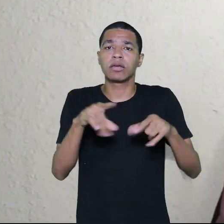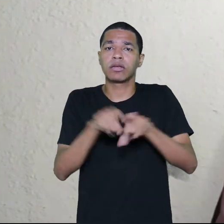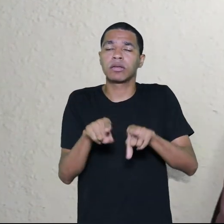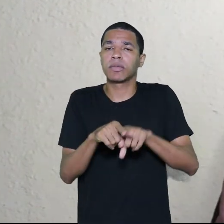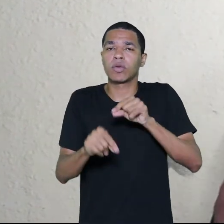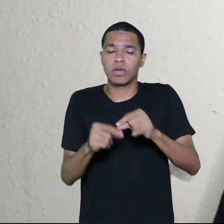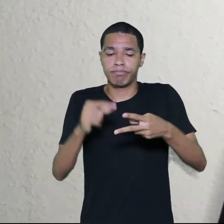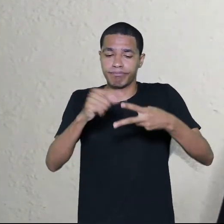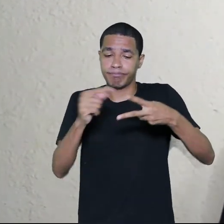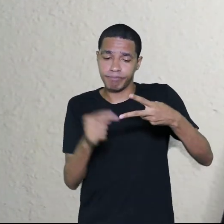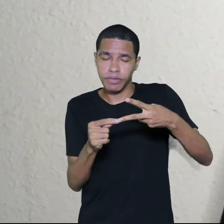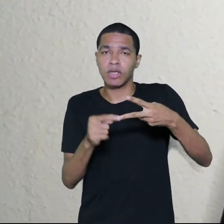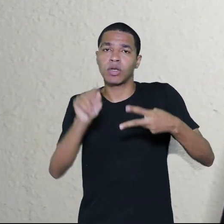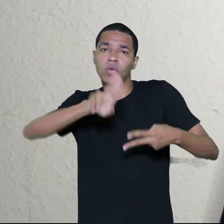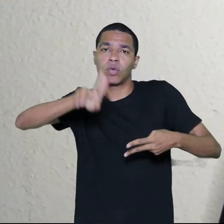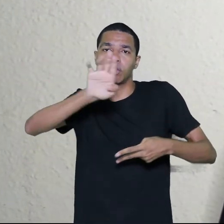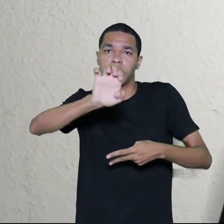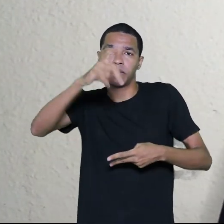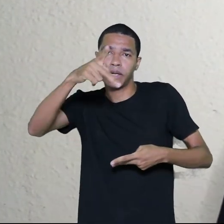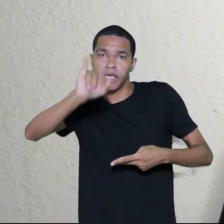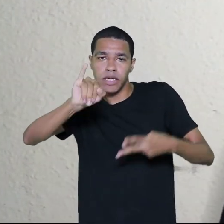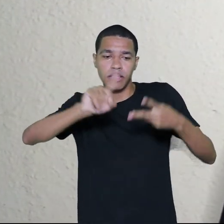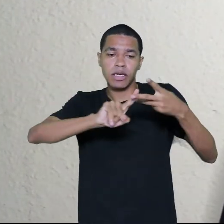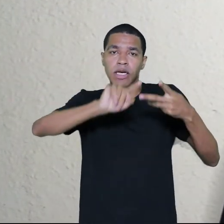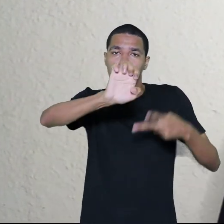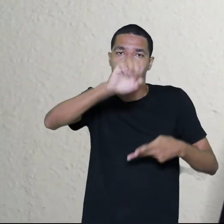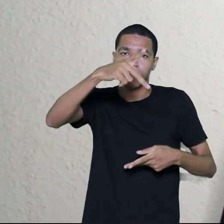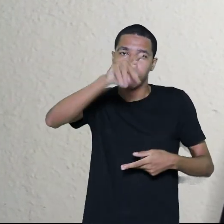Outros dois fatores é o uso de EPIs e